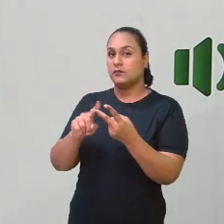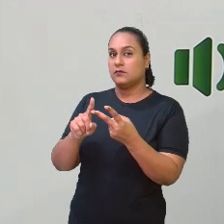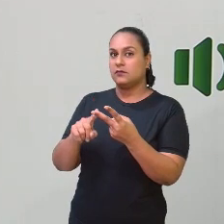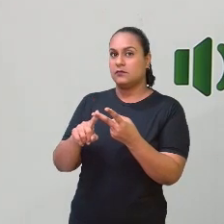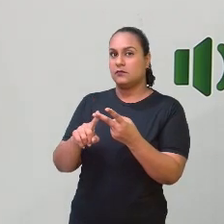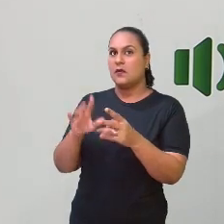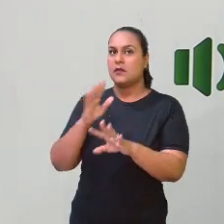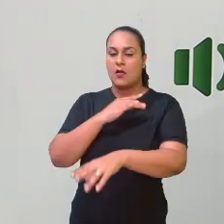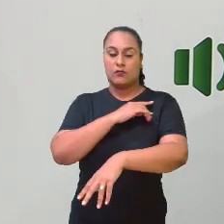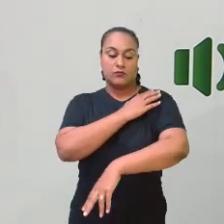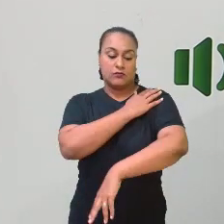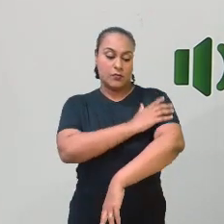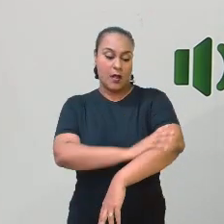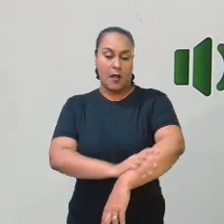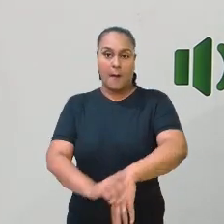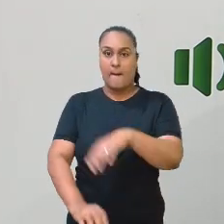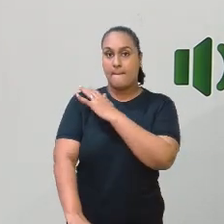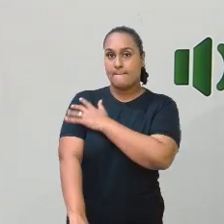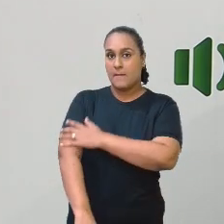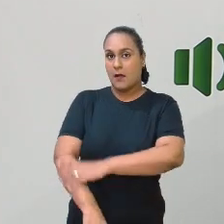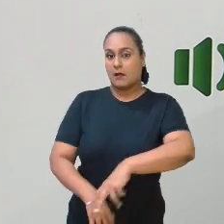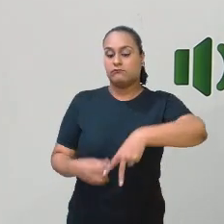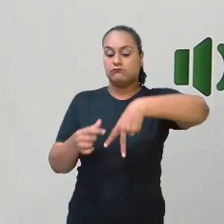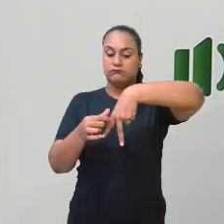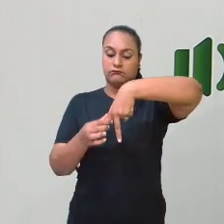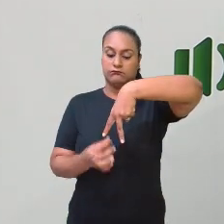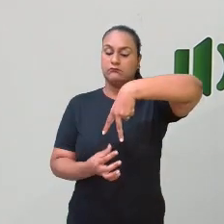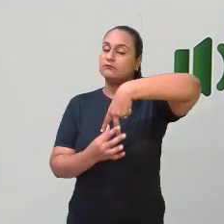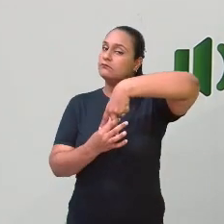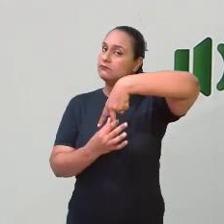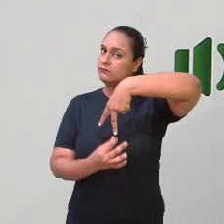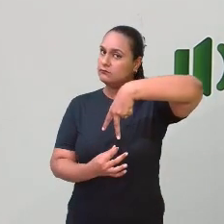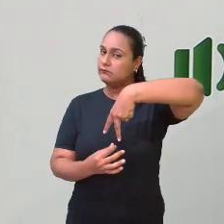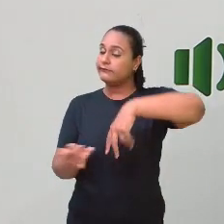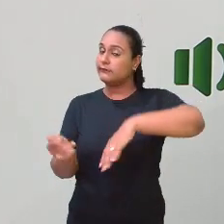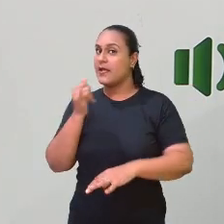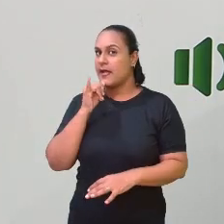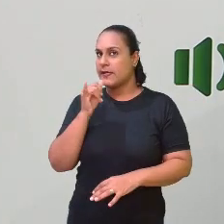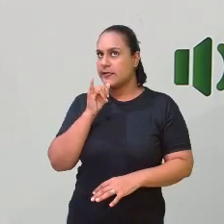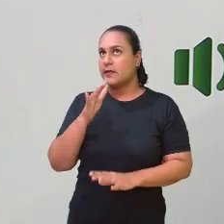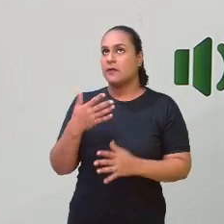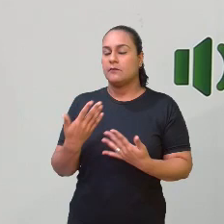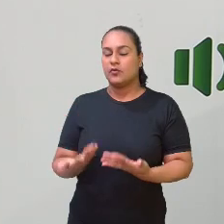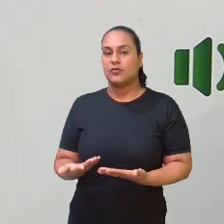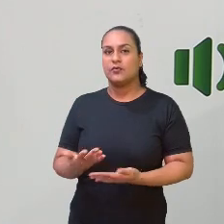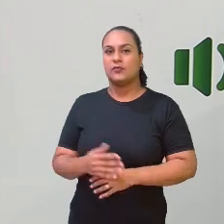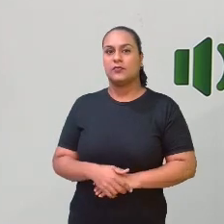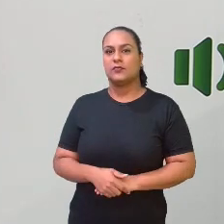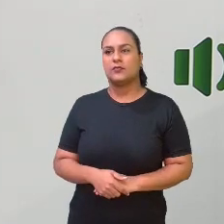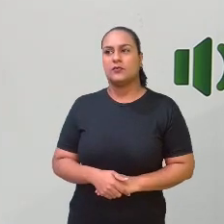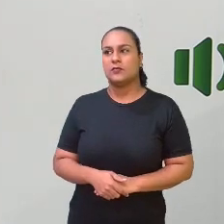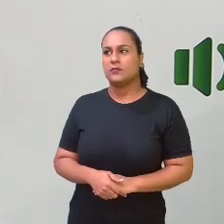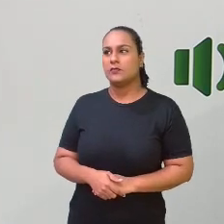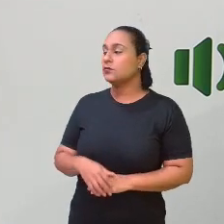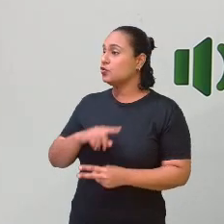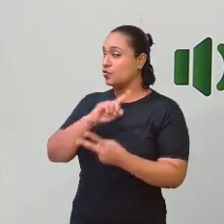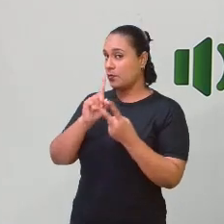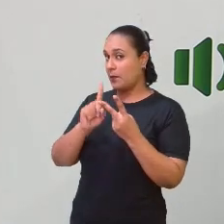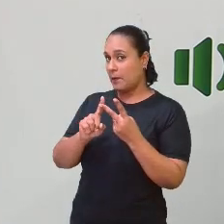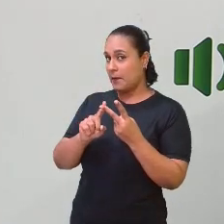nossos membros superiores e inferiores. Um exemplo do